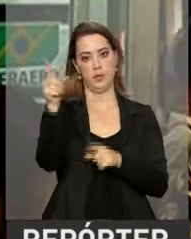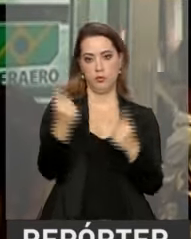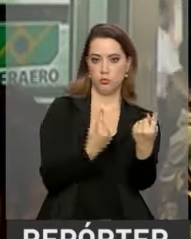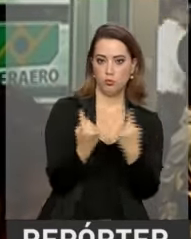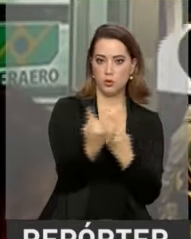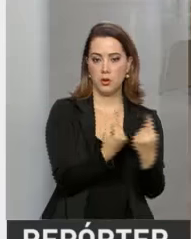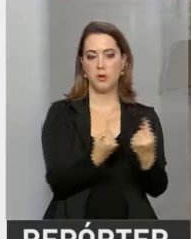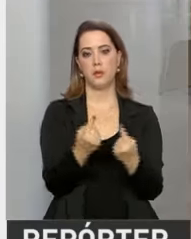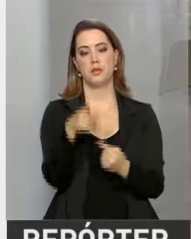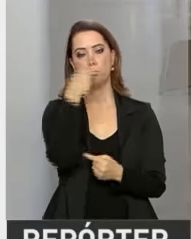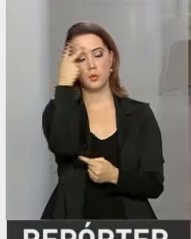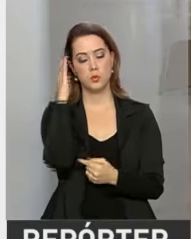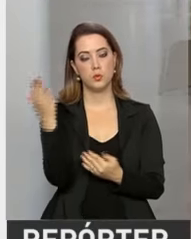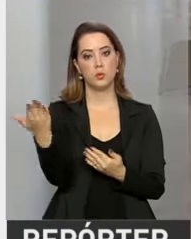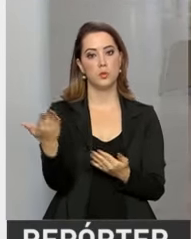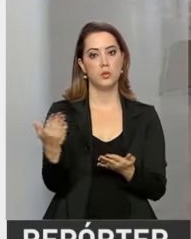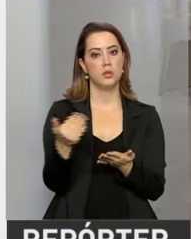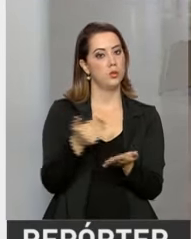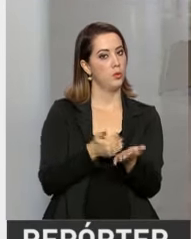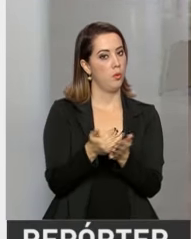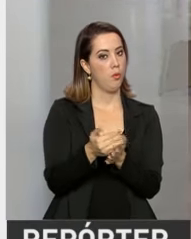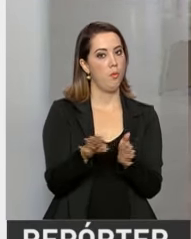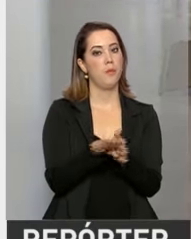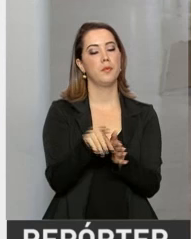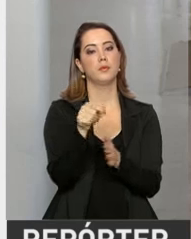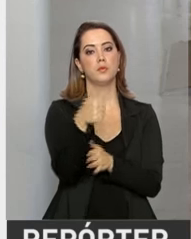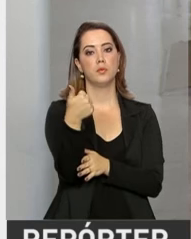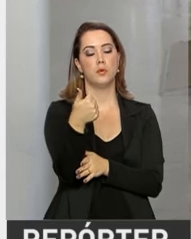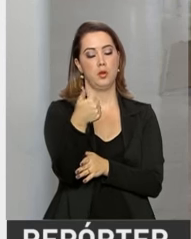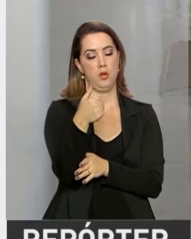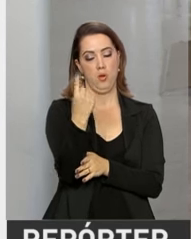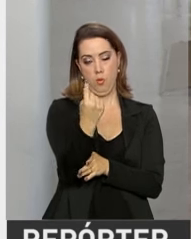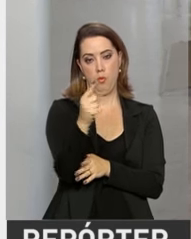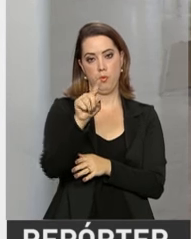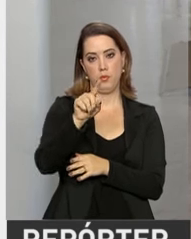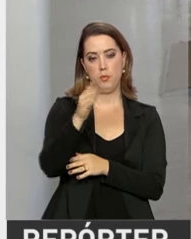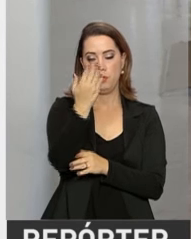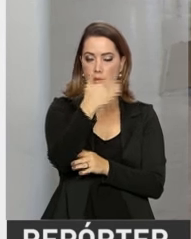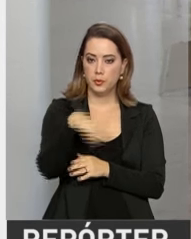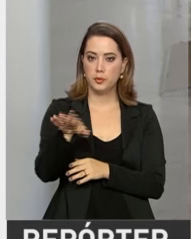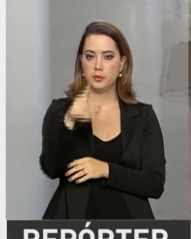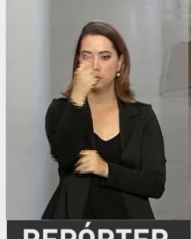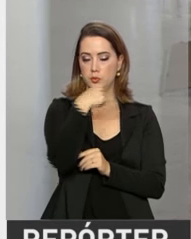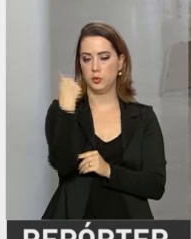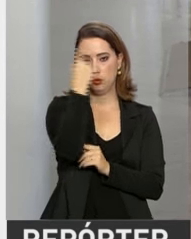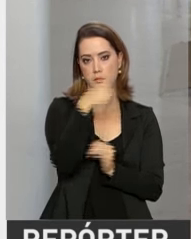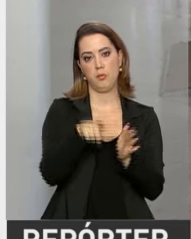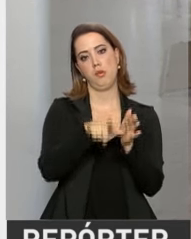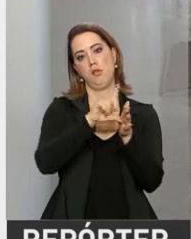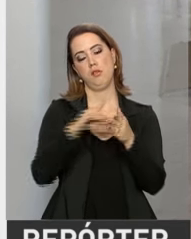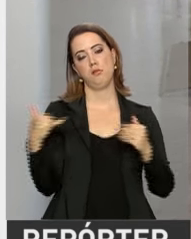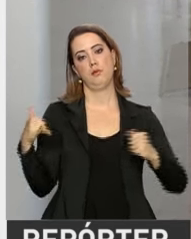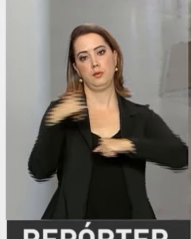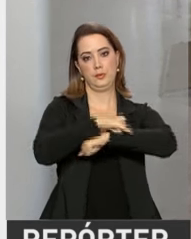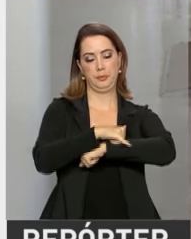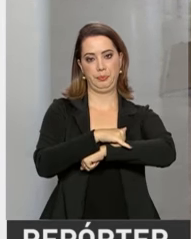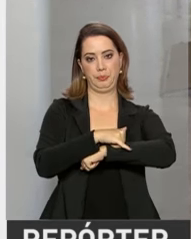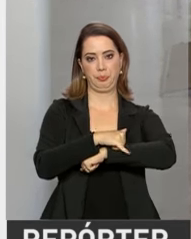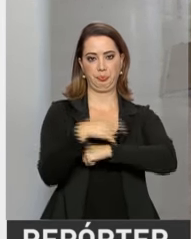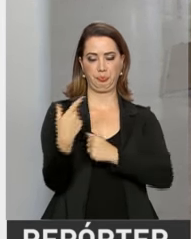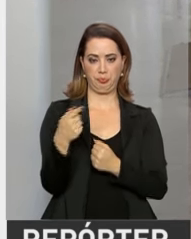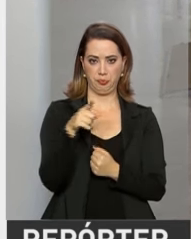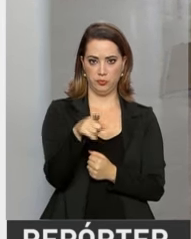com 1 hora e meia de antecedência e, segundo a ANAC, essa determinação não tem relação com os Jogos Olímpicos